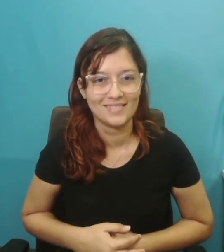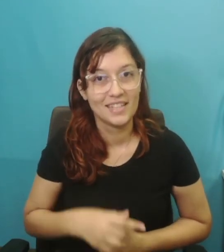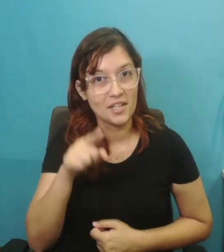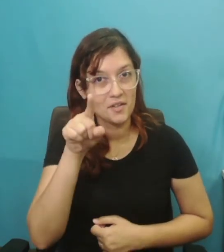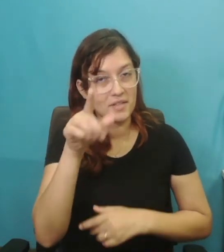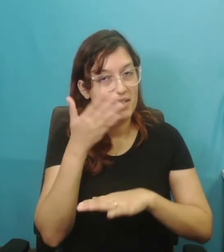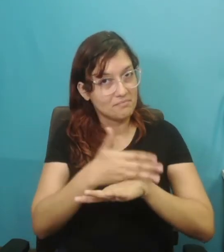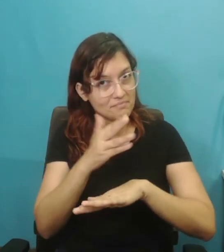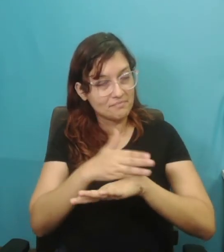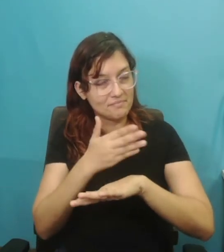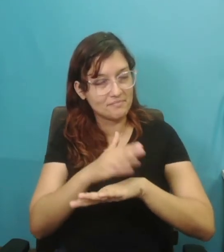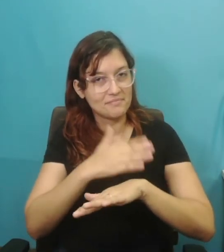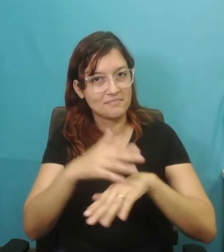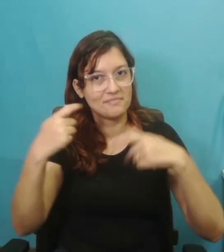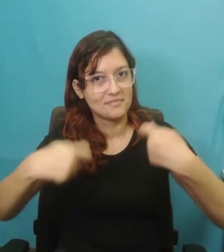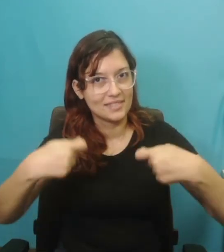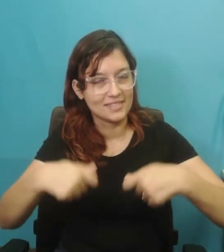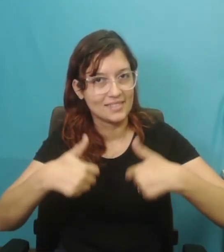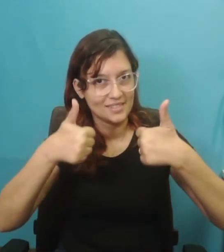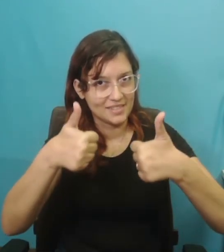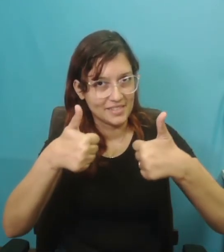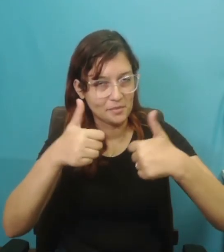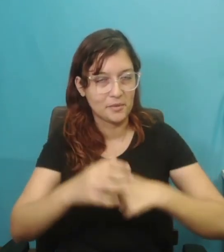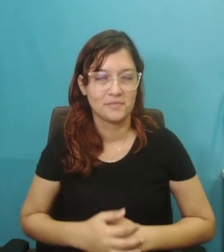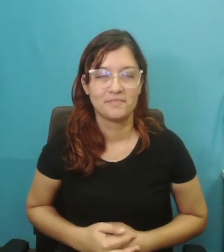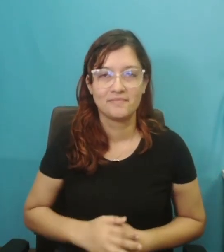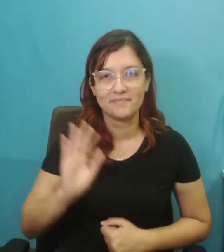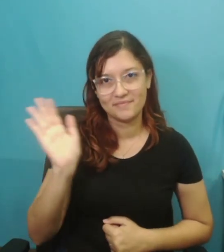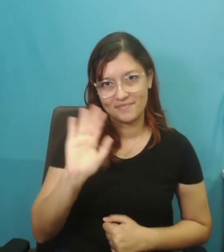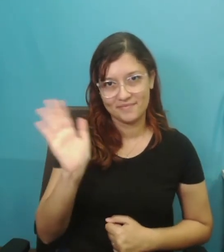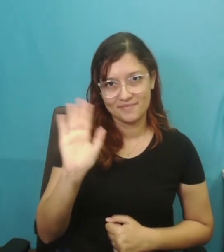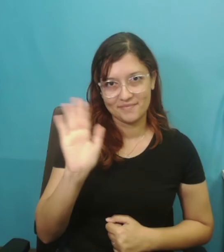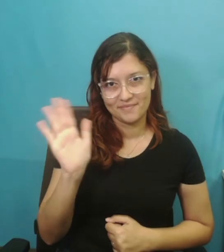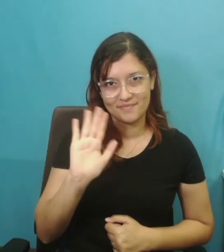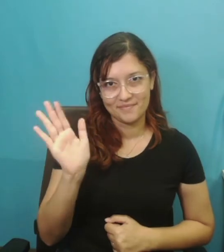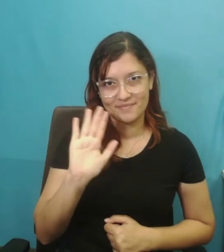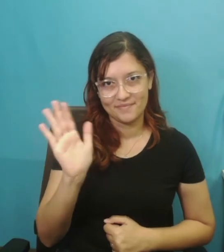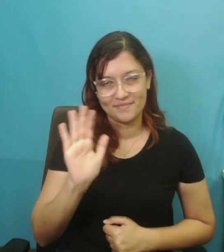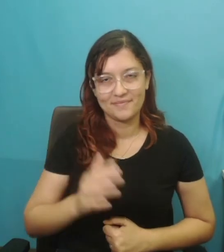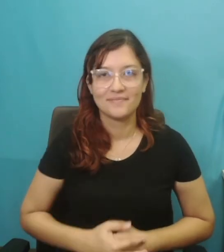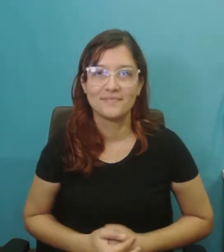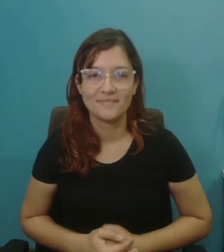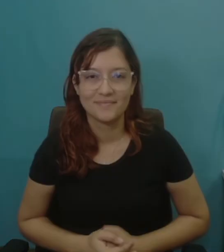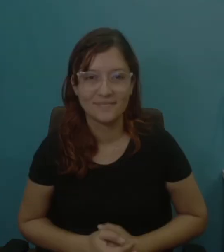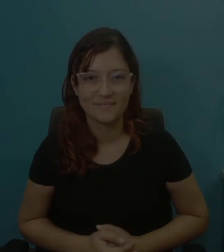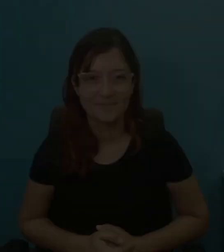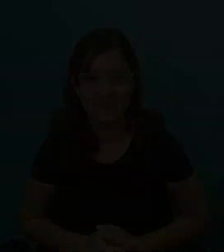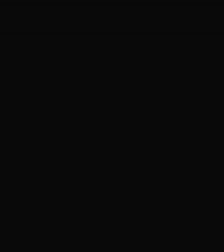Tudo bem? Então, continua treinando, tá bom? Tchau!